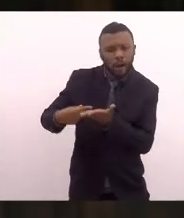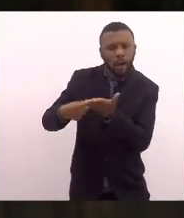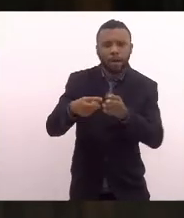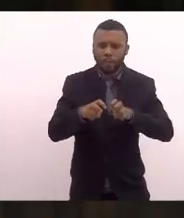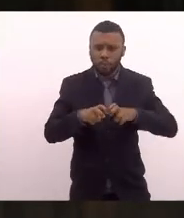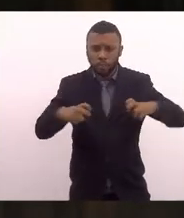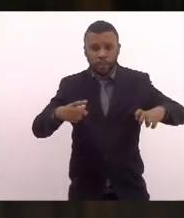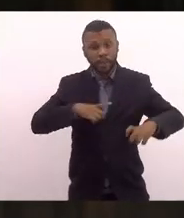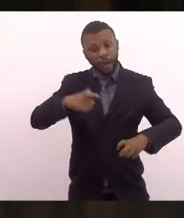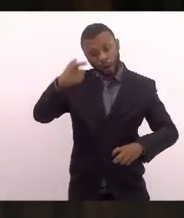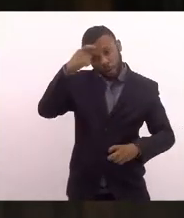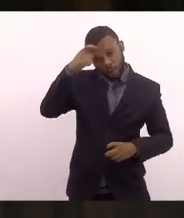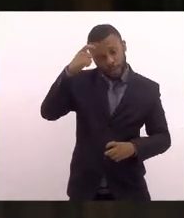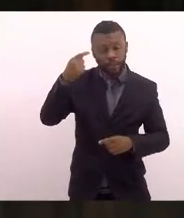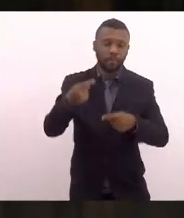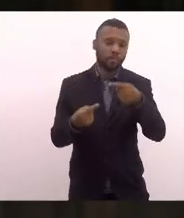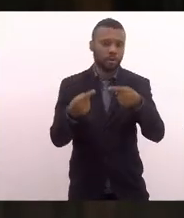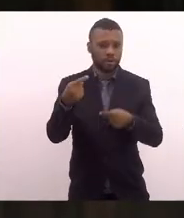consciência política.